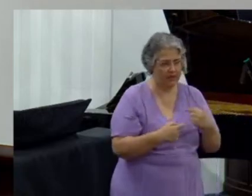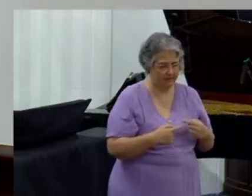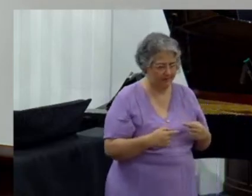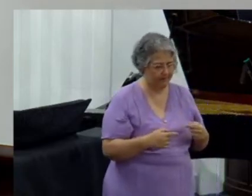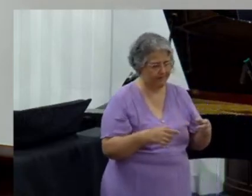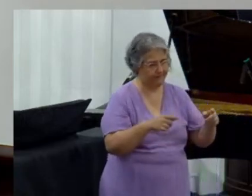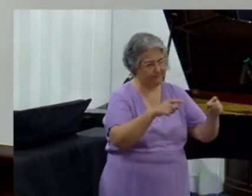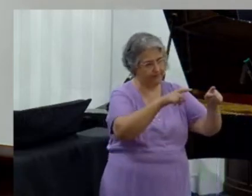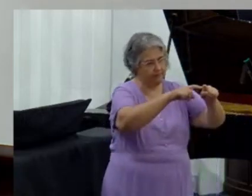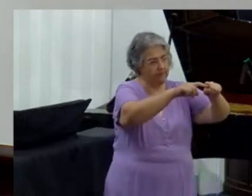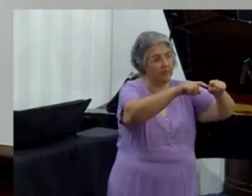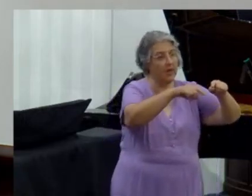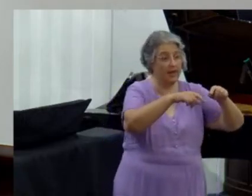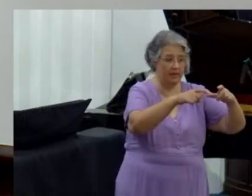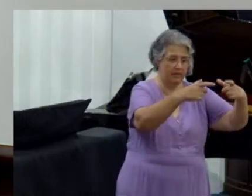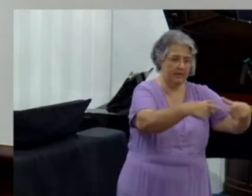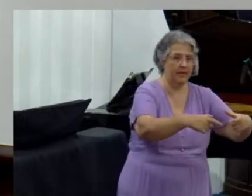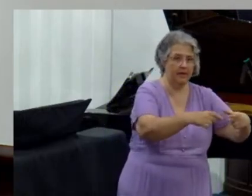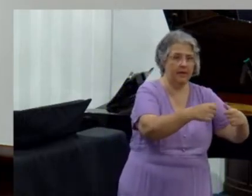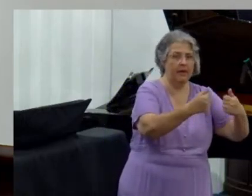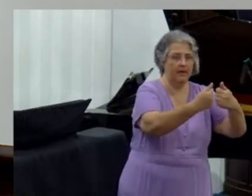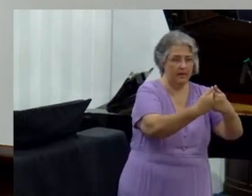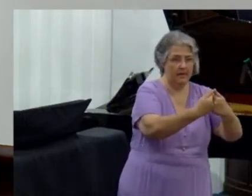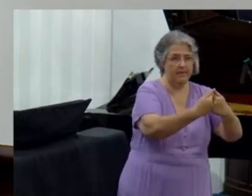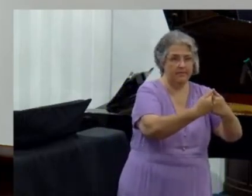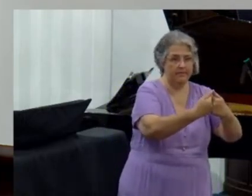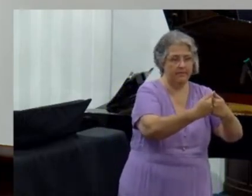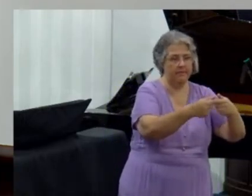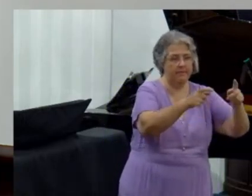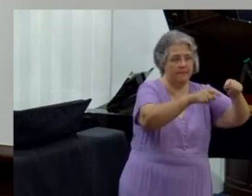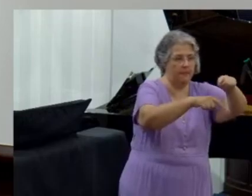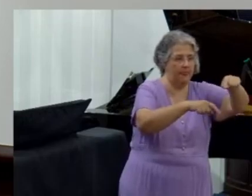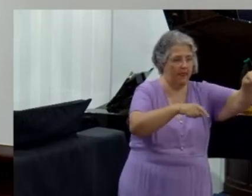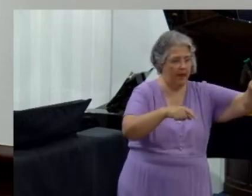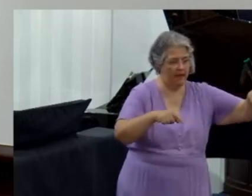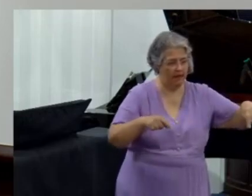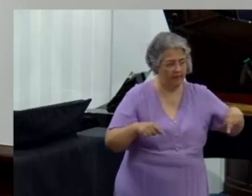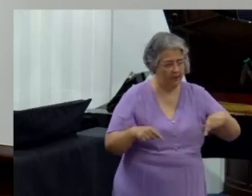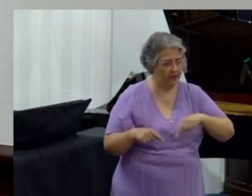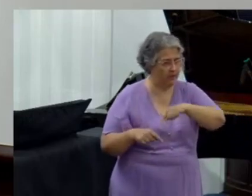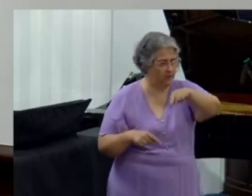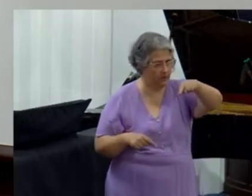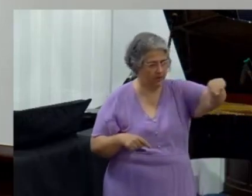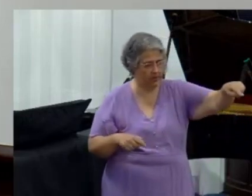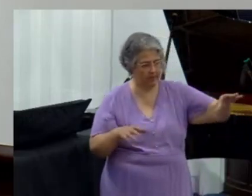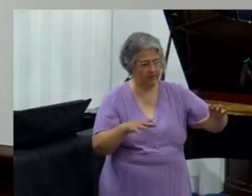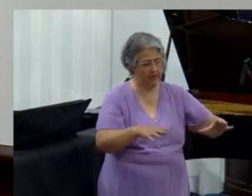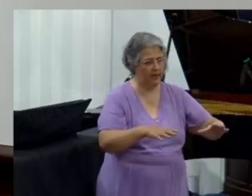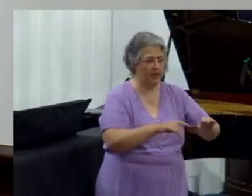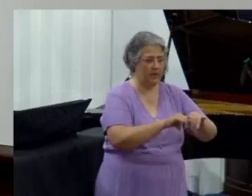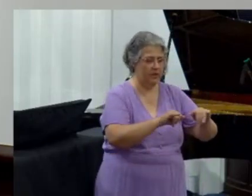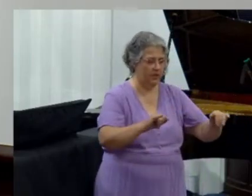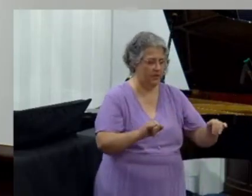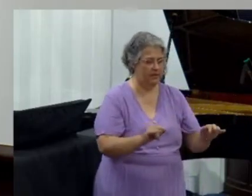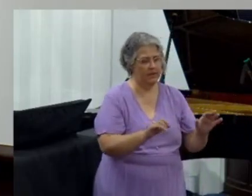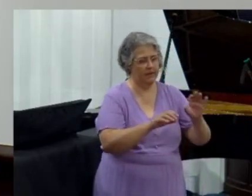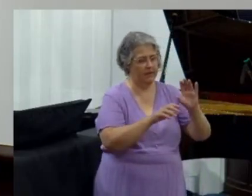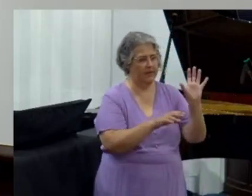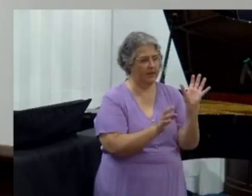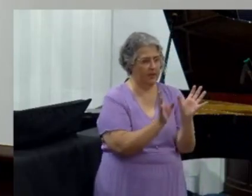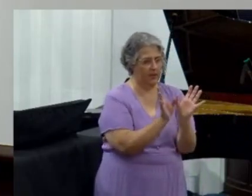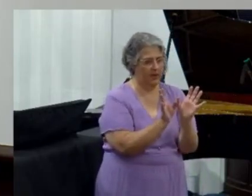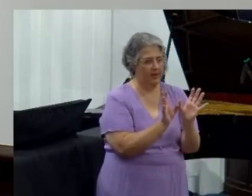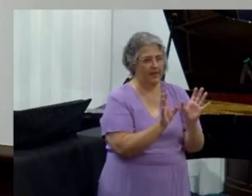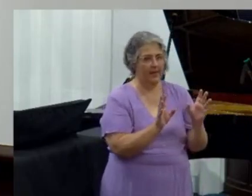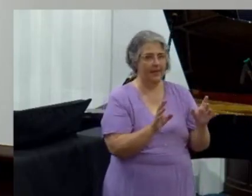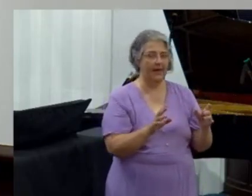faziam alguns rituais com os elementos que ali tinham, como a mesa da propiciação, o candelabro e o